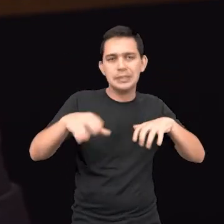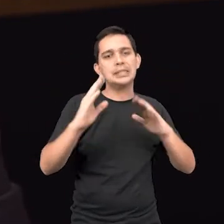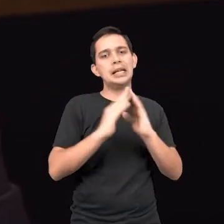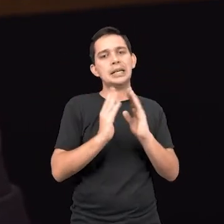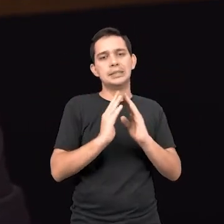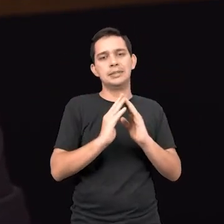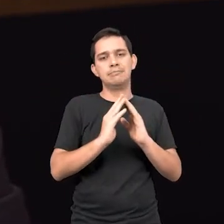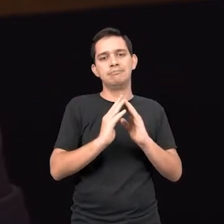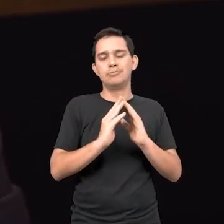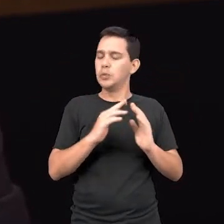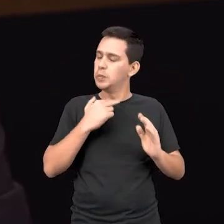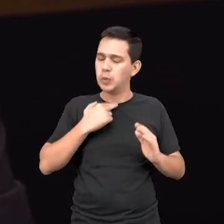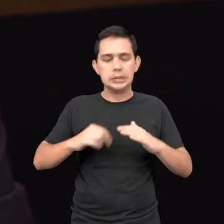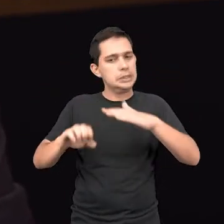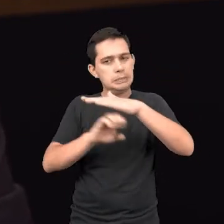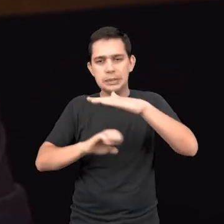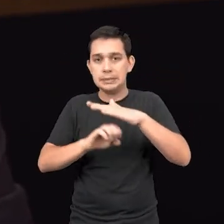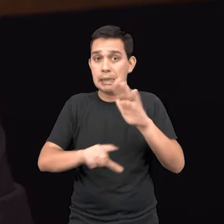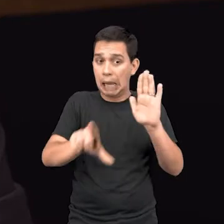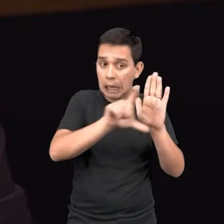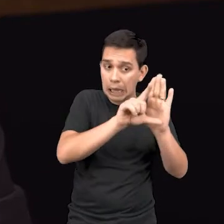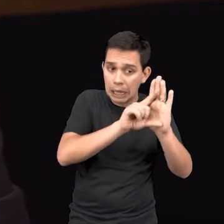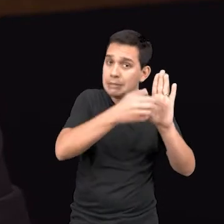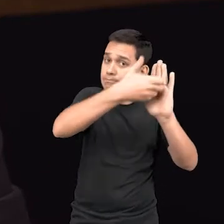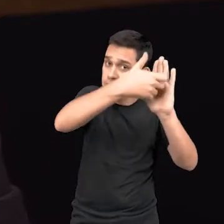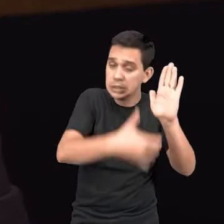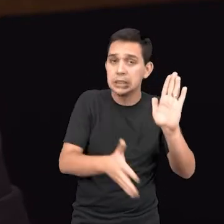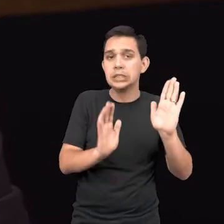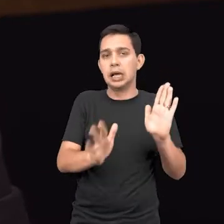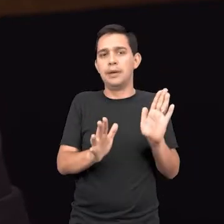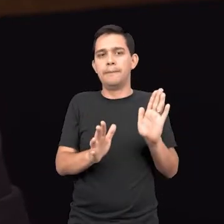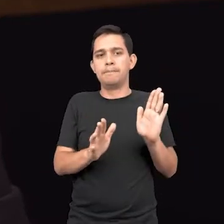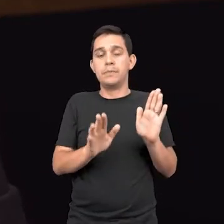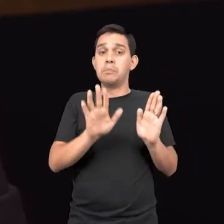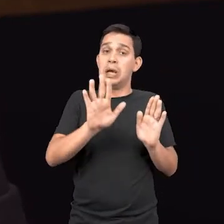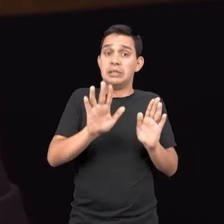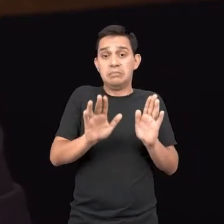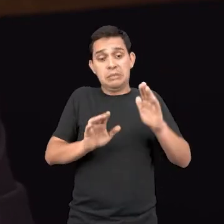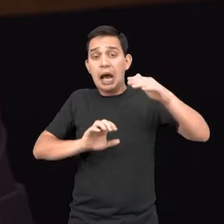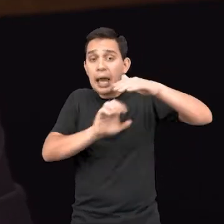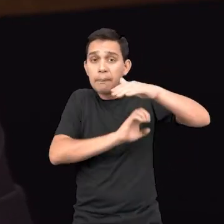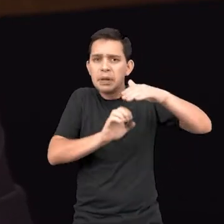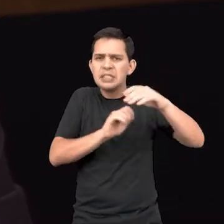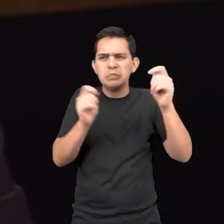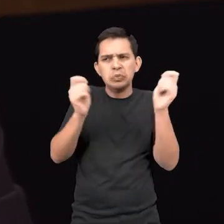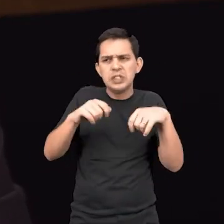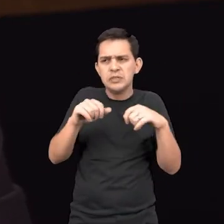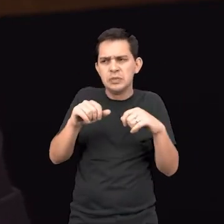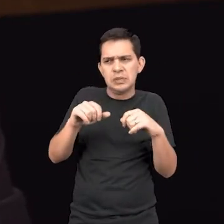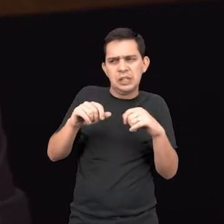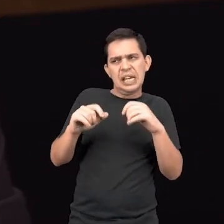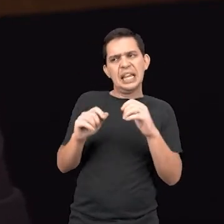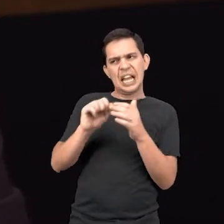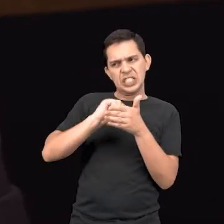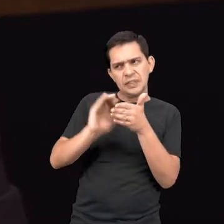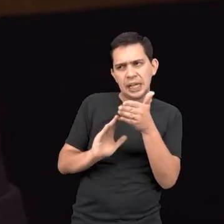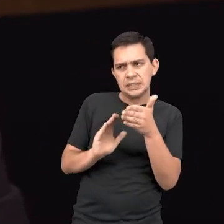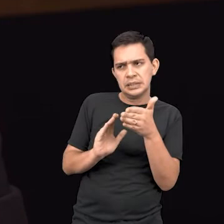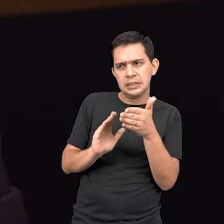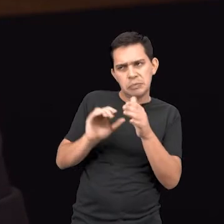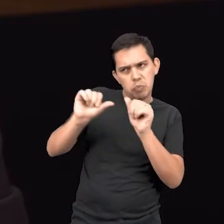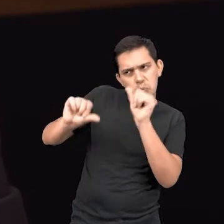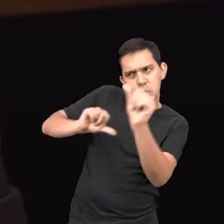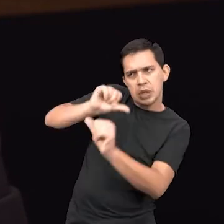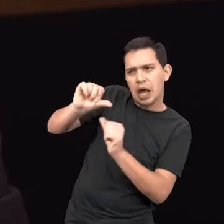14.151, a empregada tem que ser afastada. Se existe uma possibilidade da empresa colocá-la numa atividade diferente da que